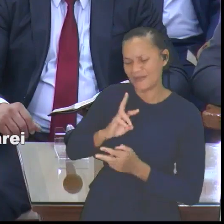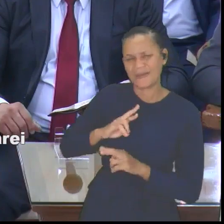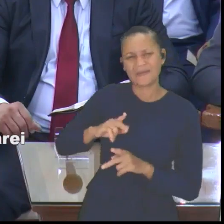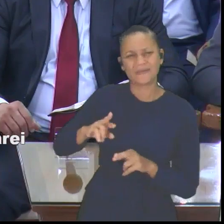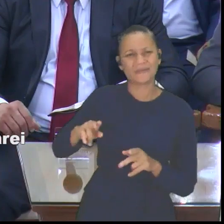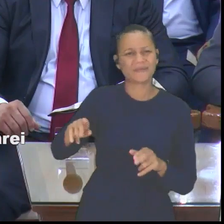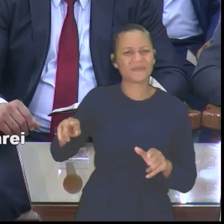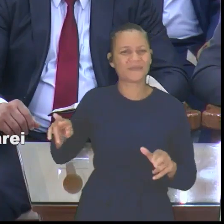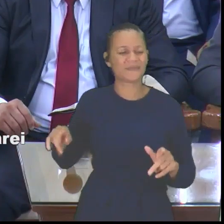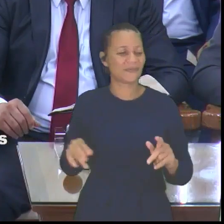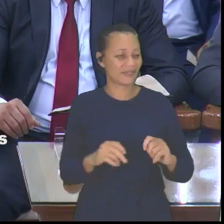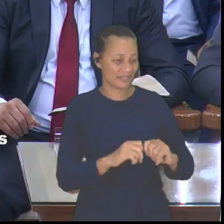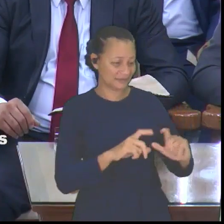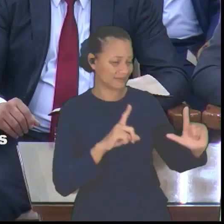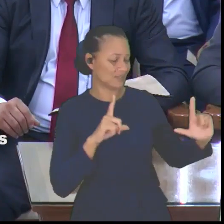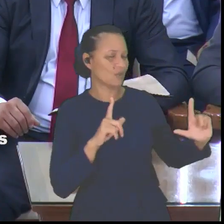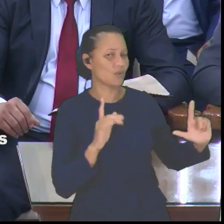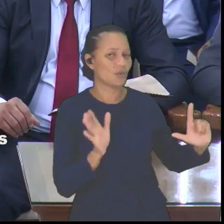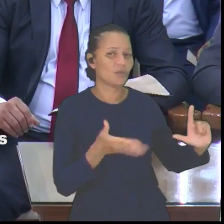tela.